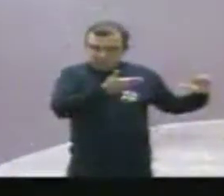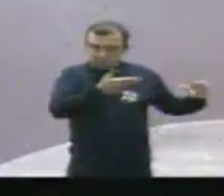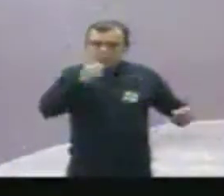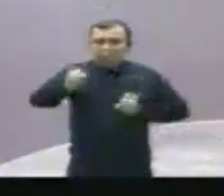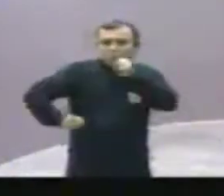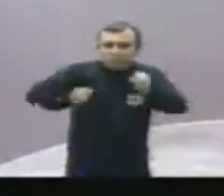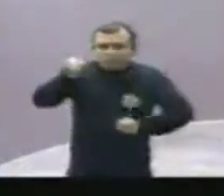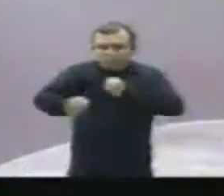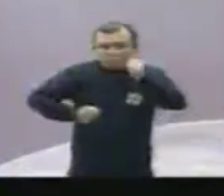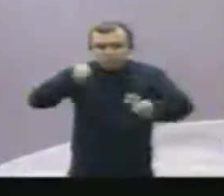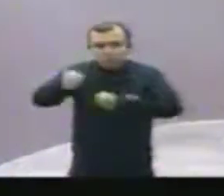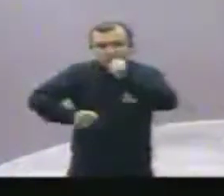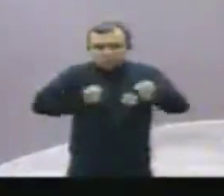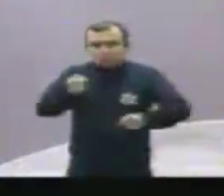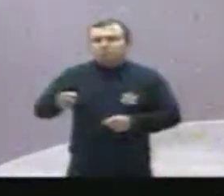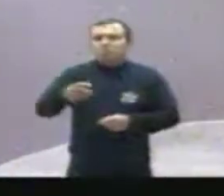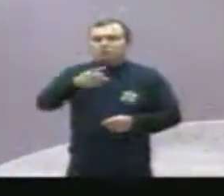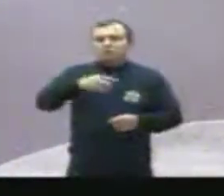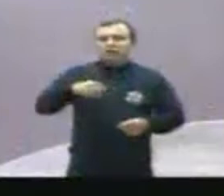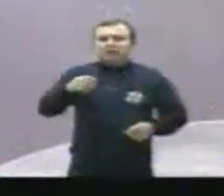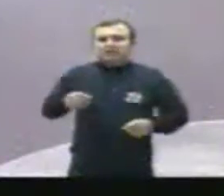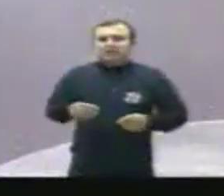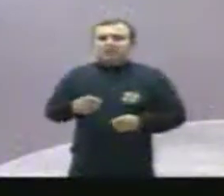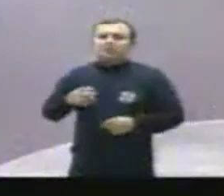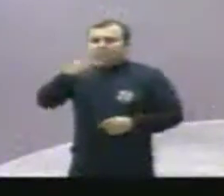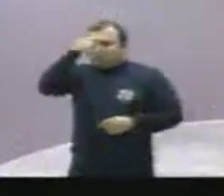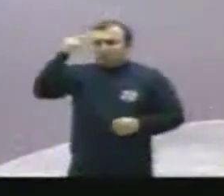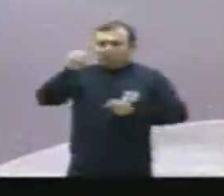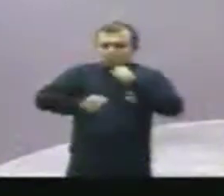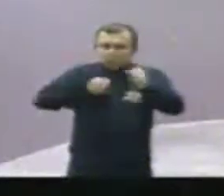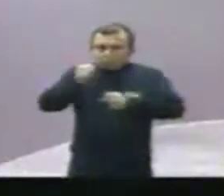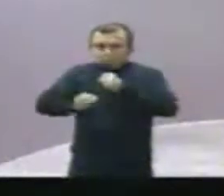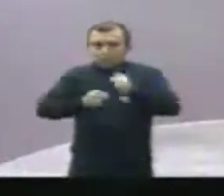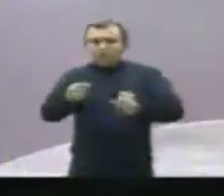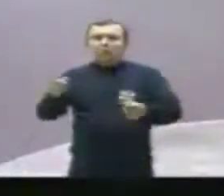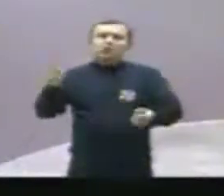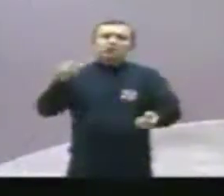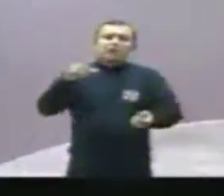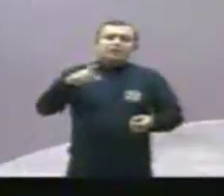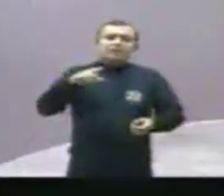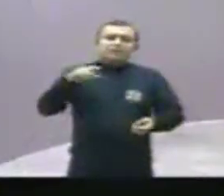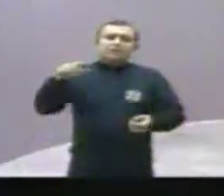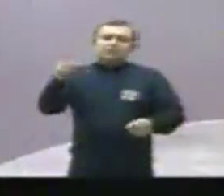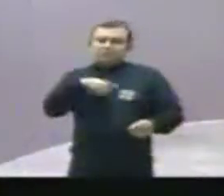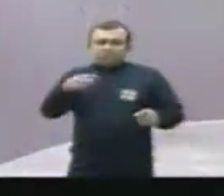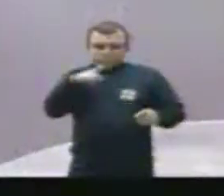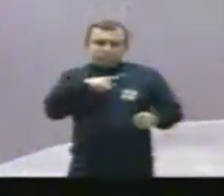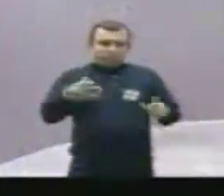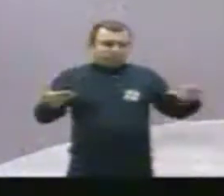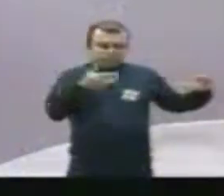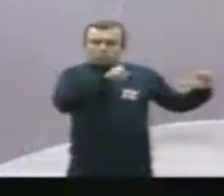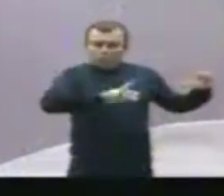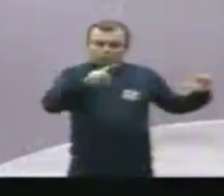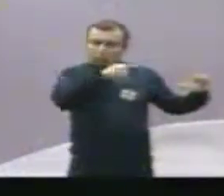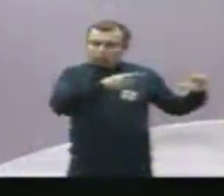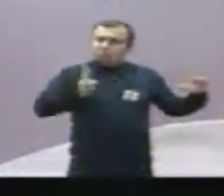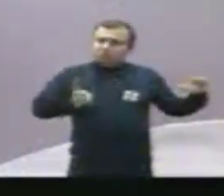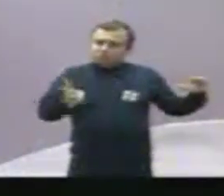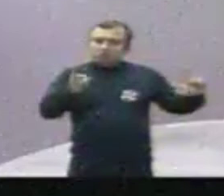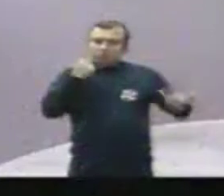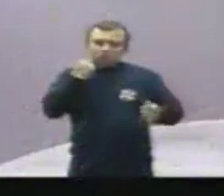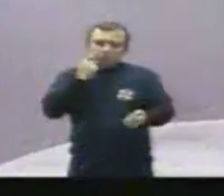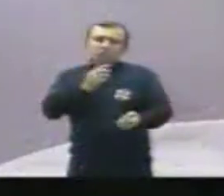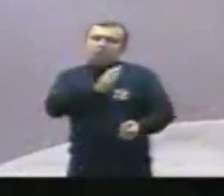exercício, os corredores, os atletas, principalmente o pessoal que corre, eles usam muito esse equipamento para verificar a